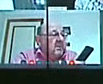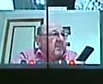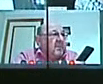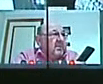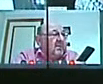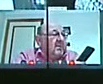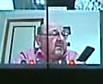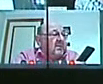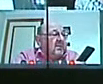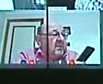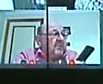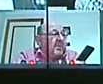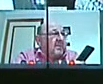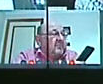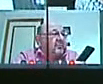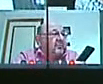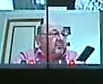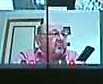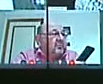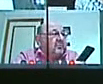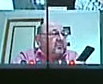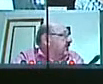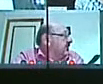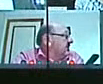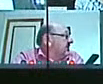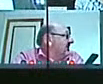Alguém está manifestando aí, está cortando o som. A internet